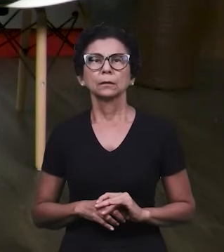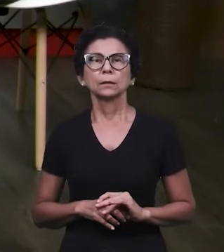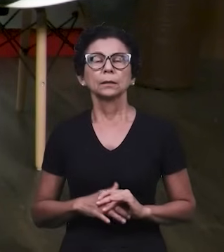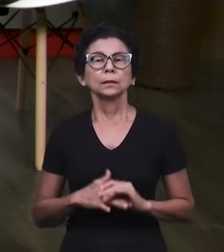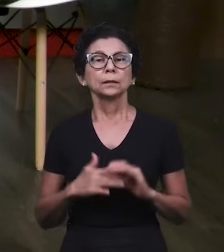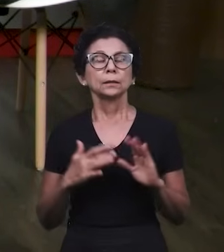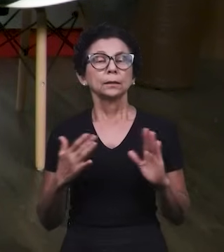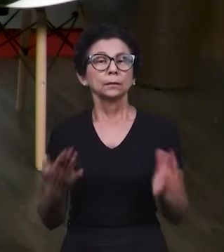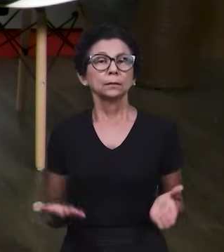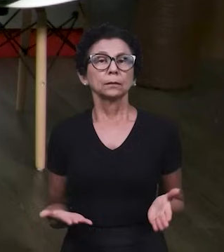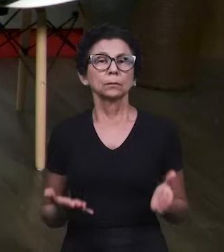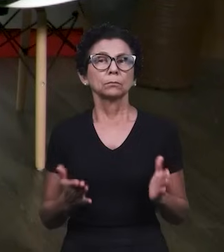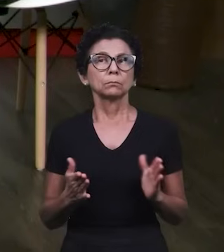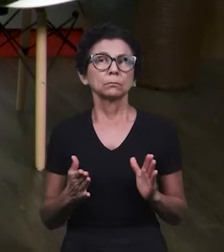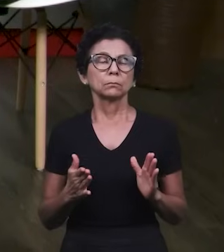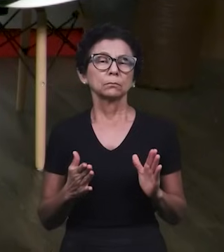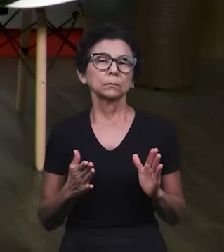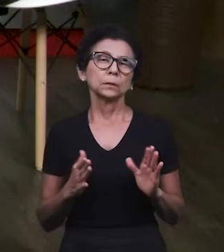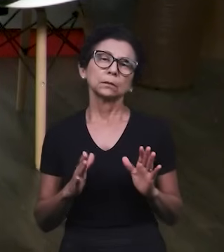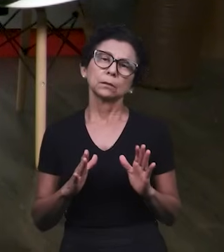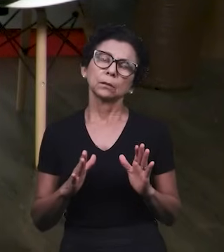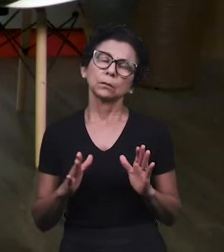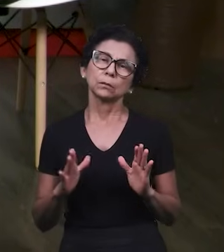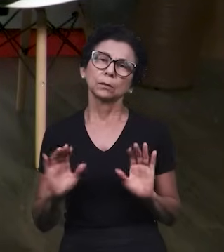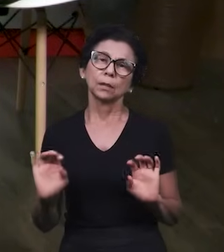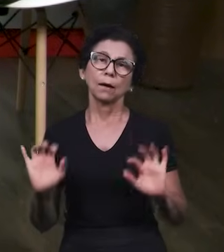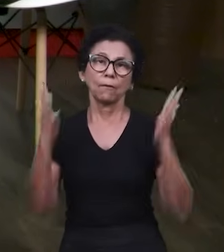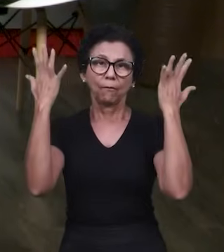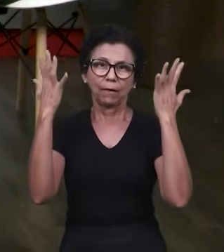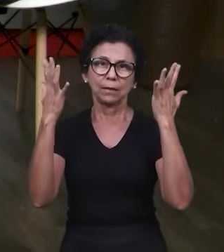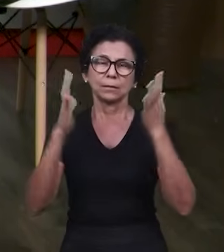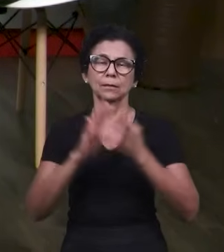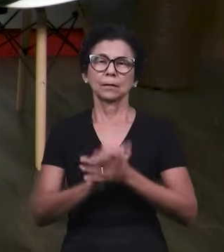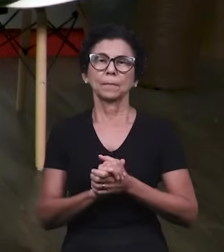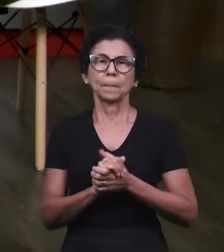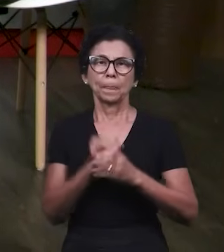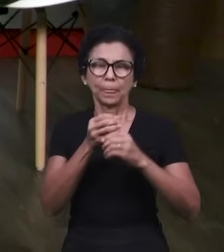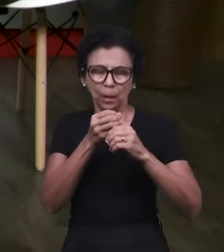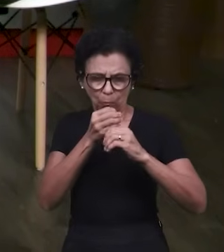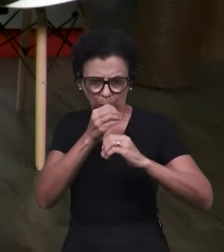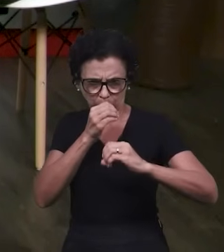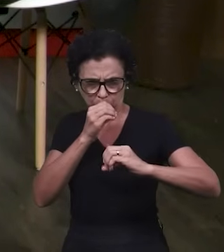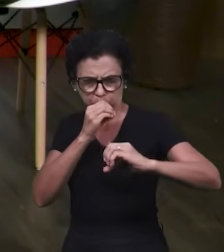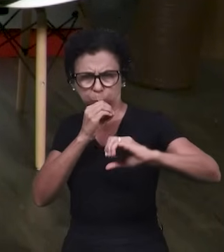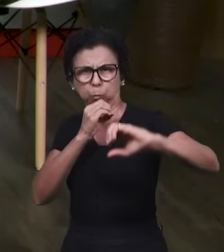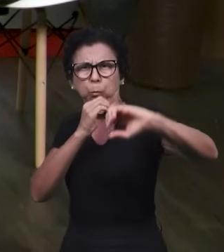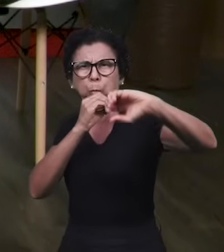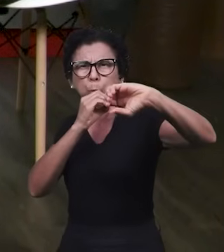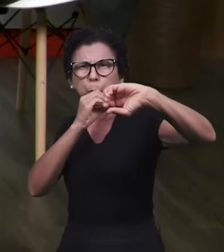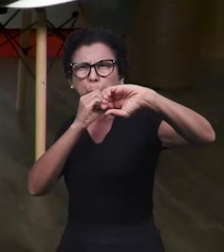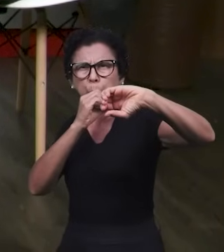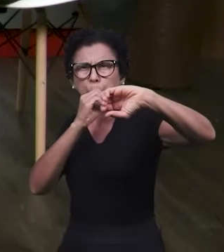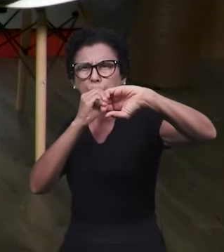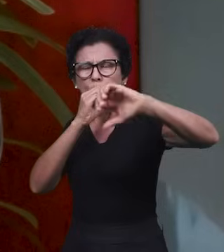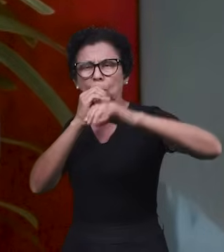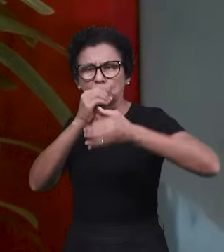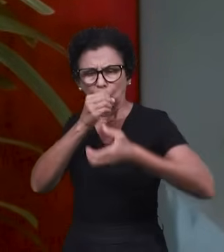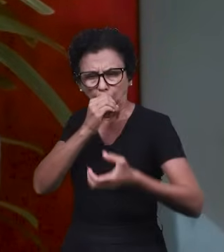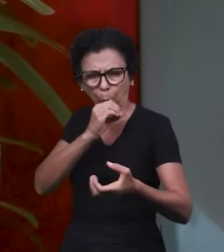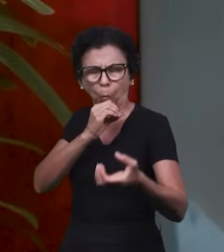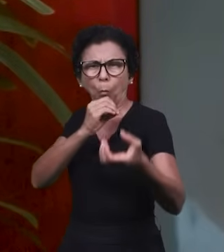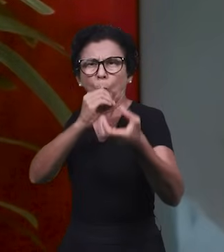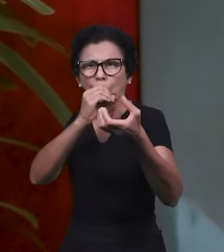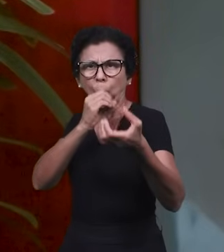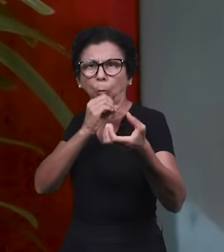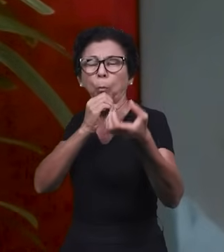festa, o toque do shofar, ele era não só como parte da liturgia da festa, como o